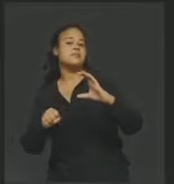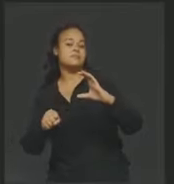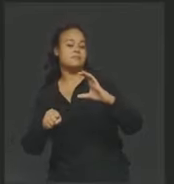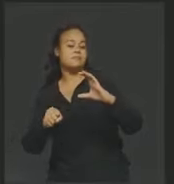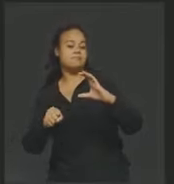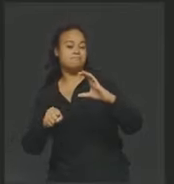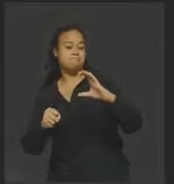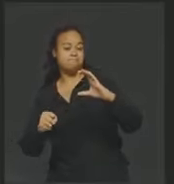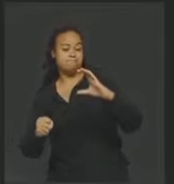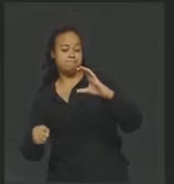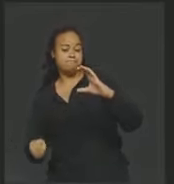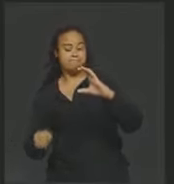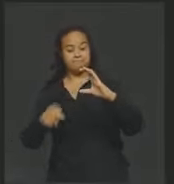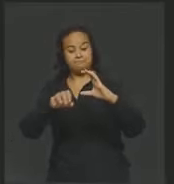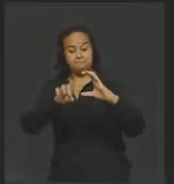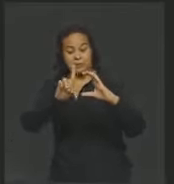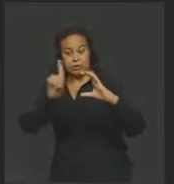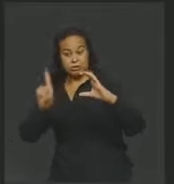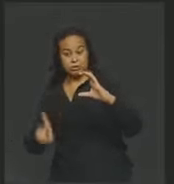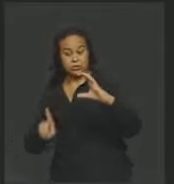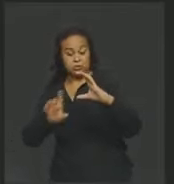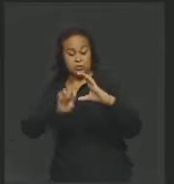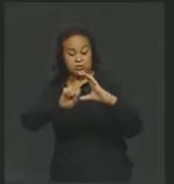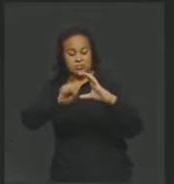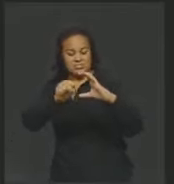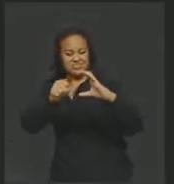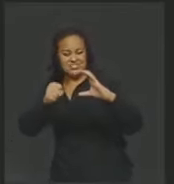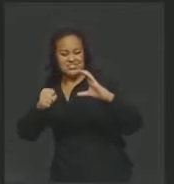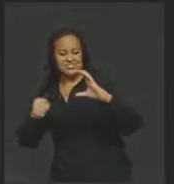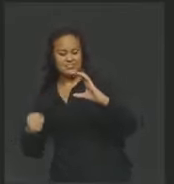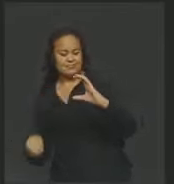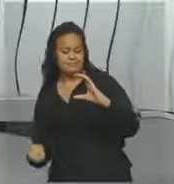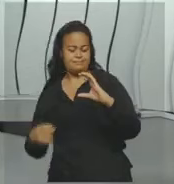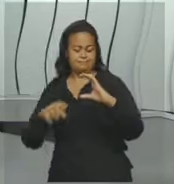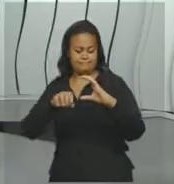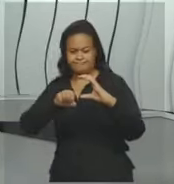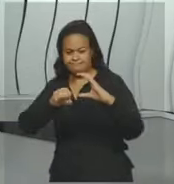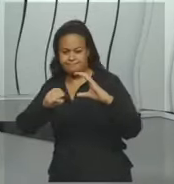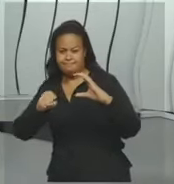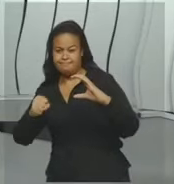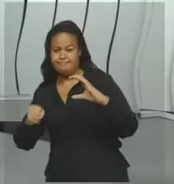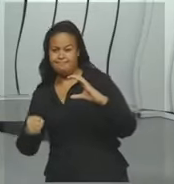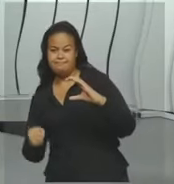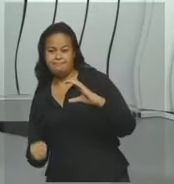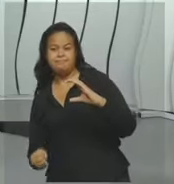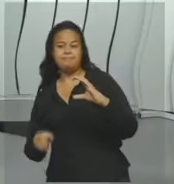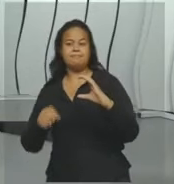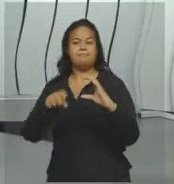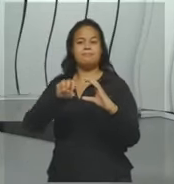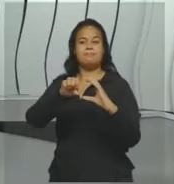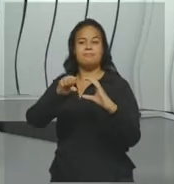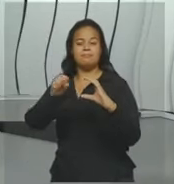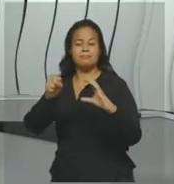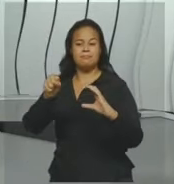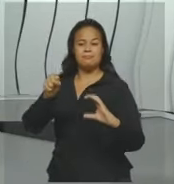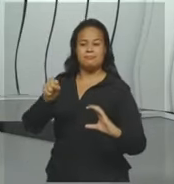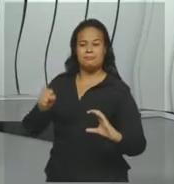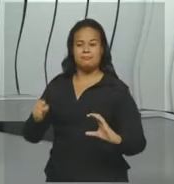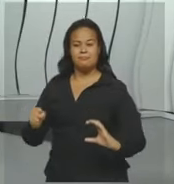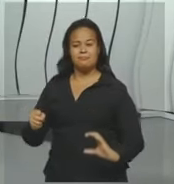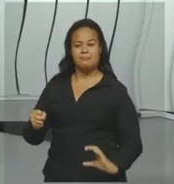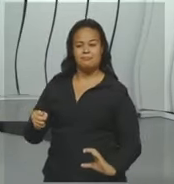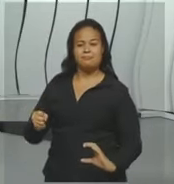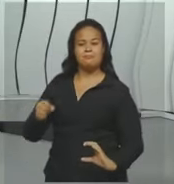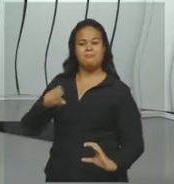Para a direita de quem está assistindo essa imagem. Então, a força está sendo aplicada aqui para a direita,